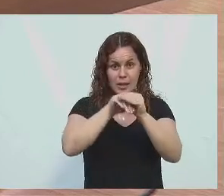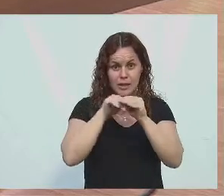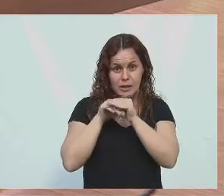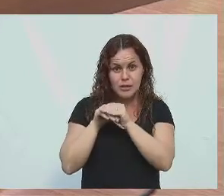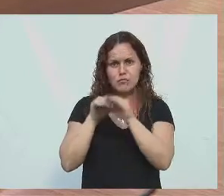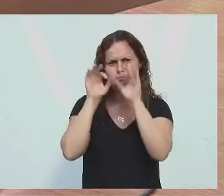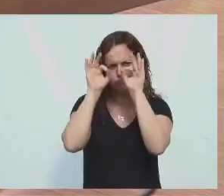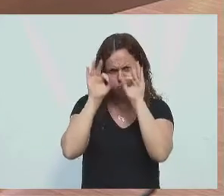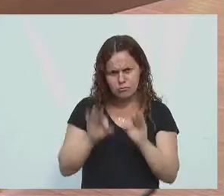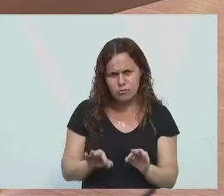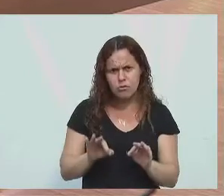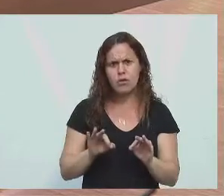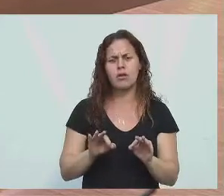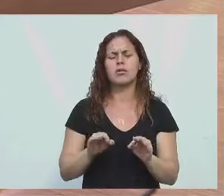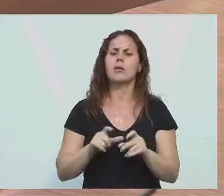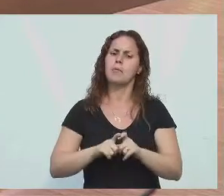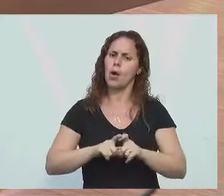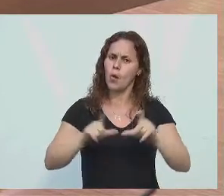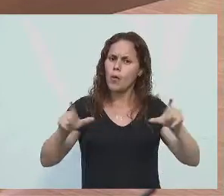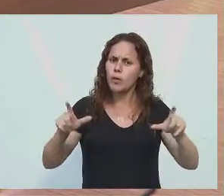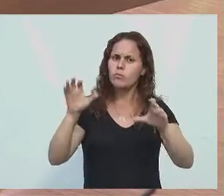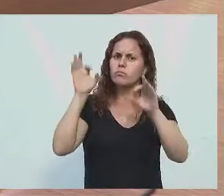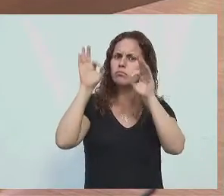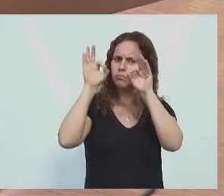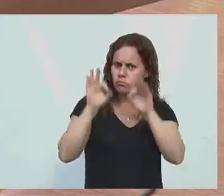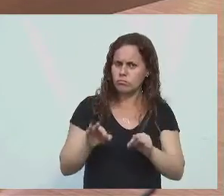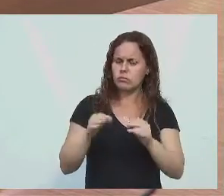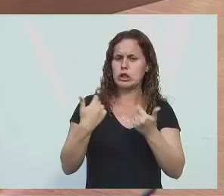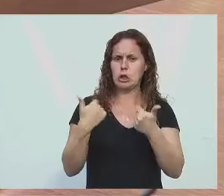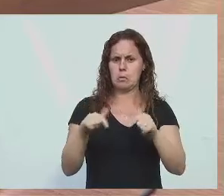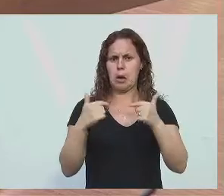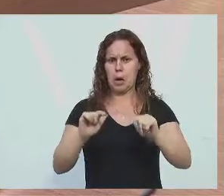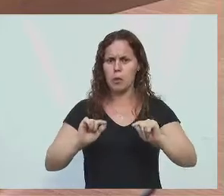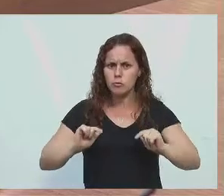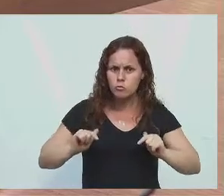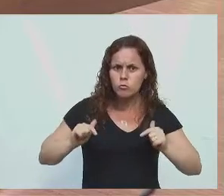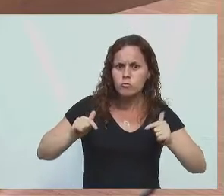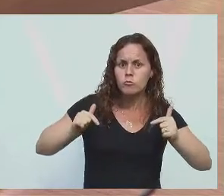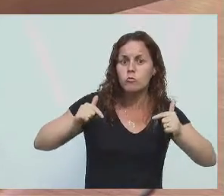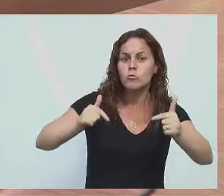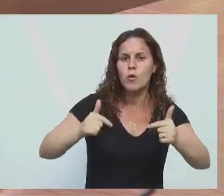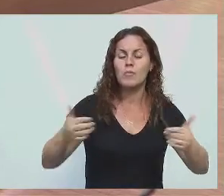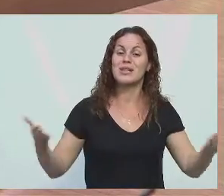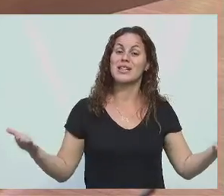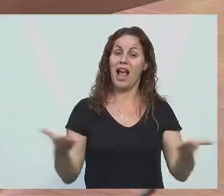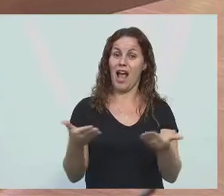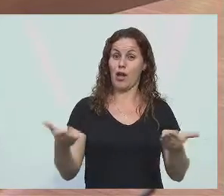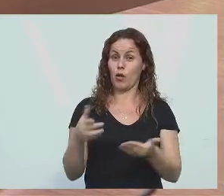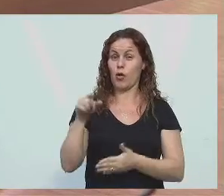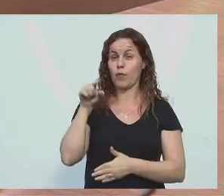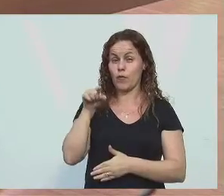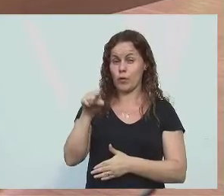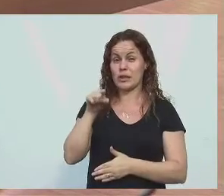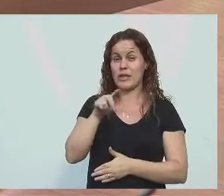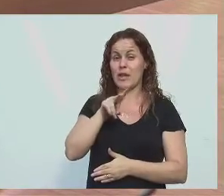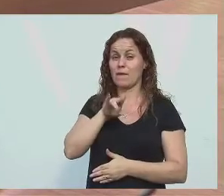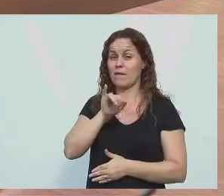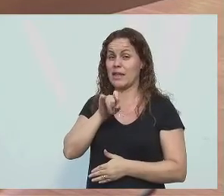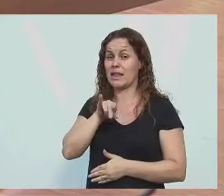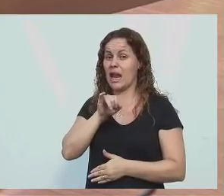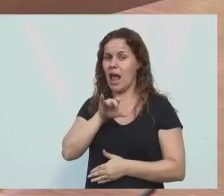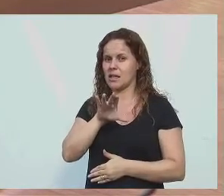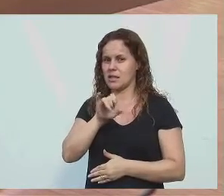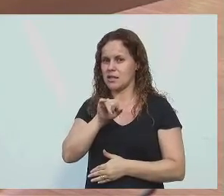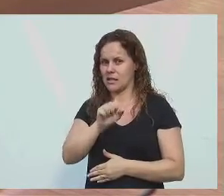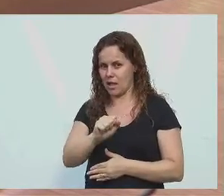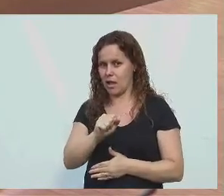forma correta, buscaram, trabalharam, mas agora vocês são vidraça. Então, tomem cuidado com o que vocês vão